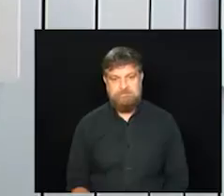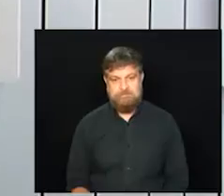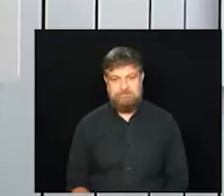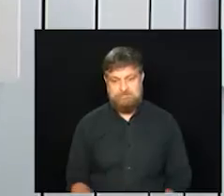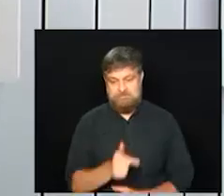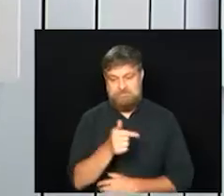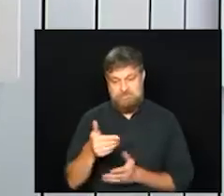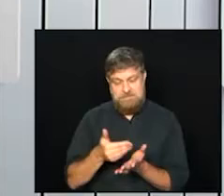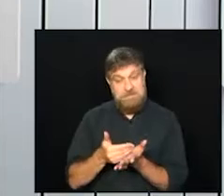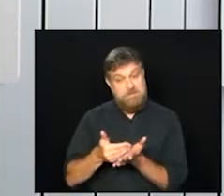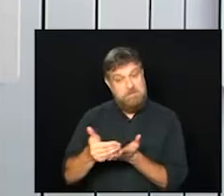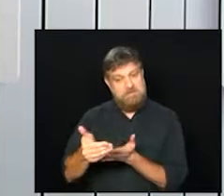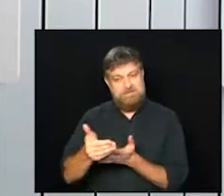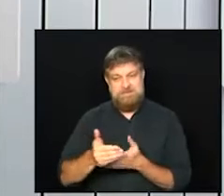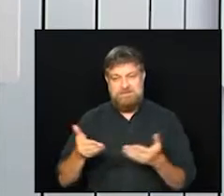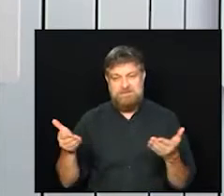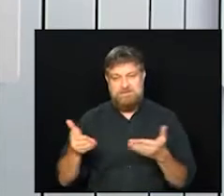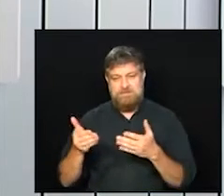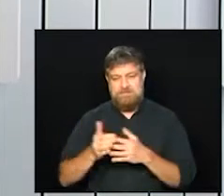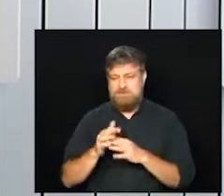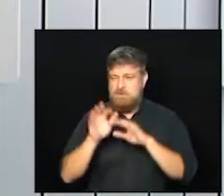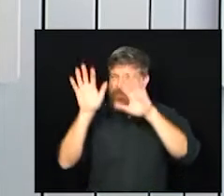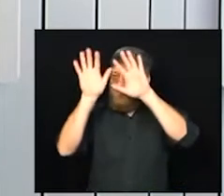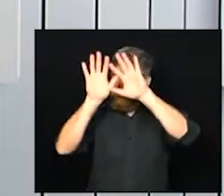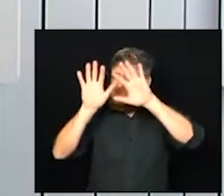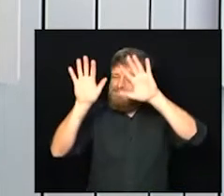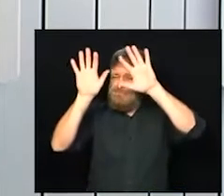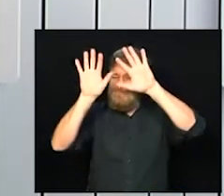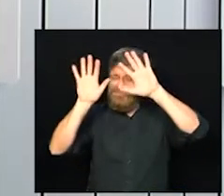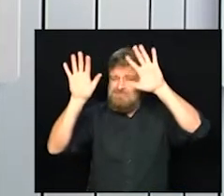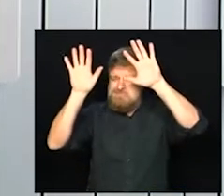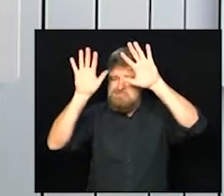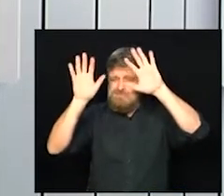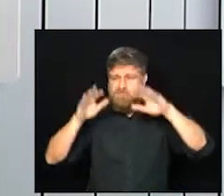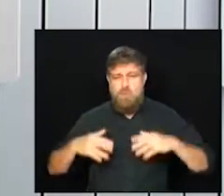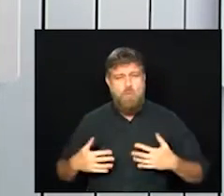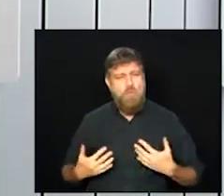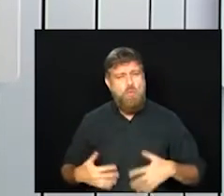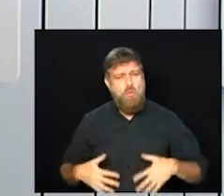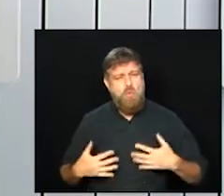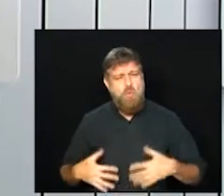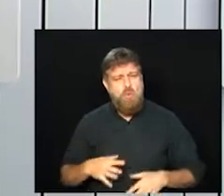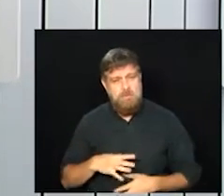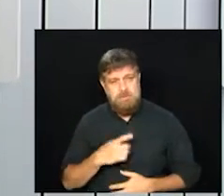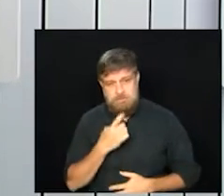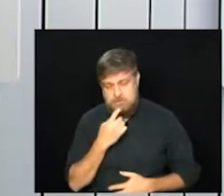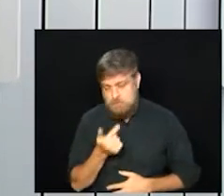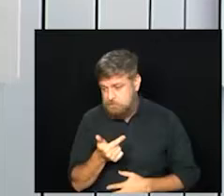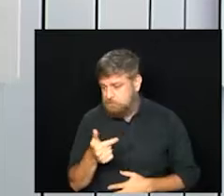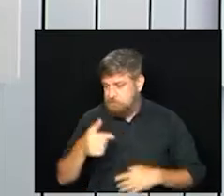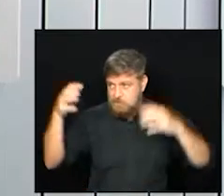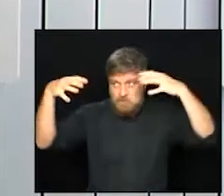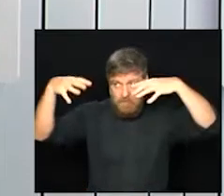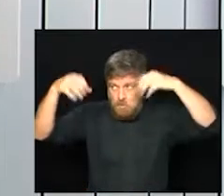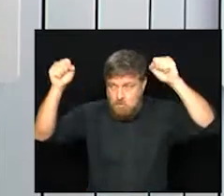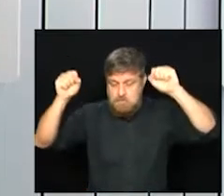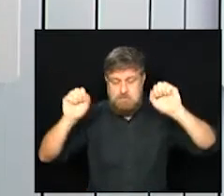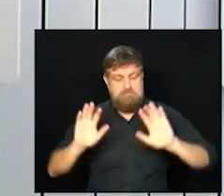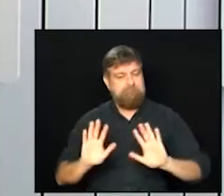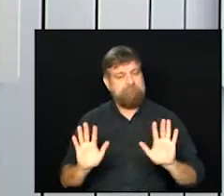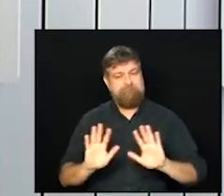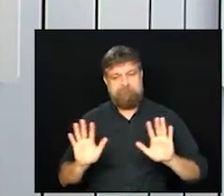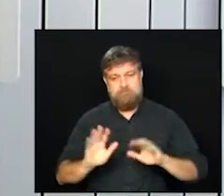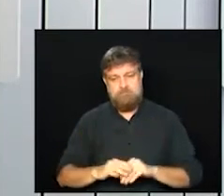Semana começando, hoje a nebulosidade está alta aqui em Campinas, mas não tem previsão de chuva.